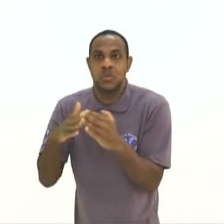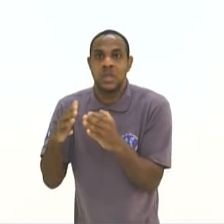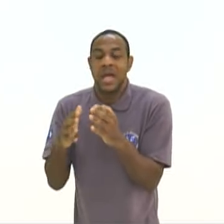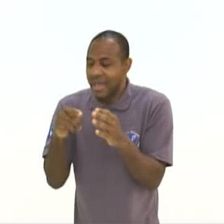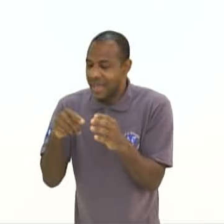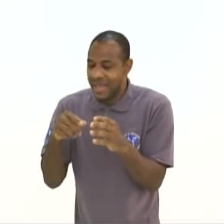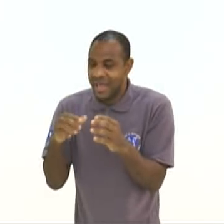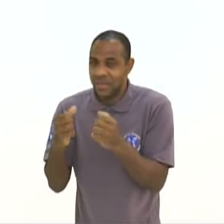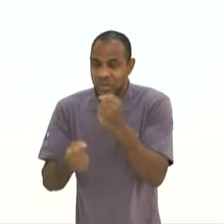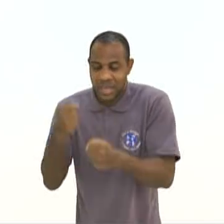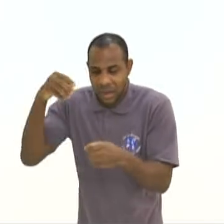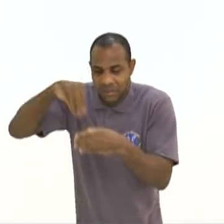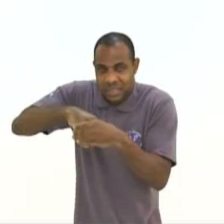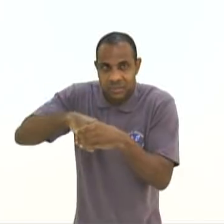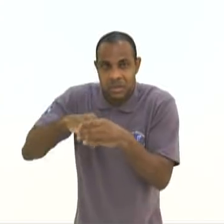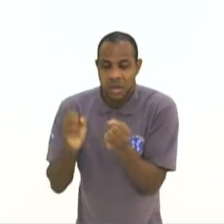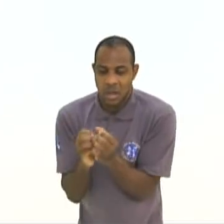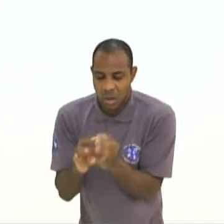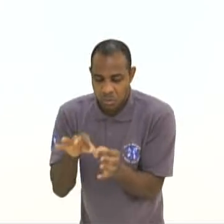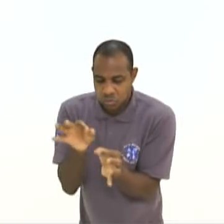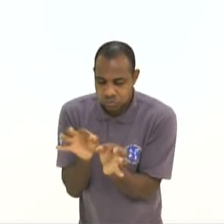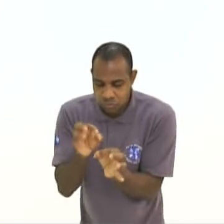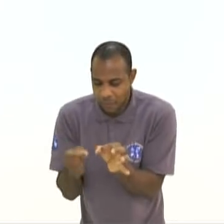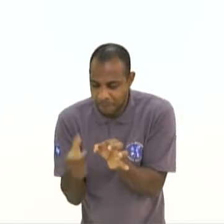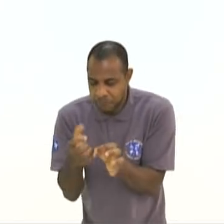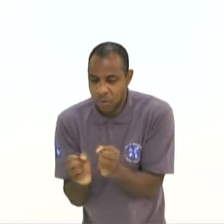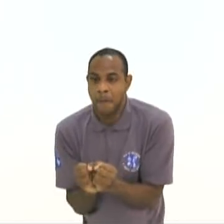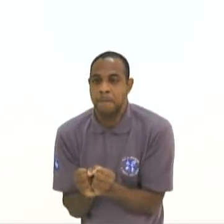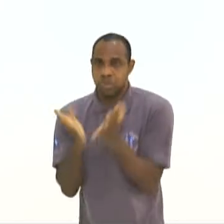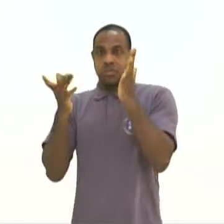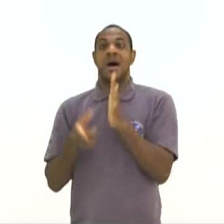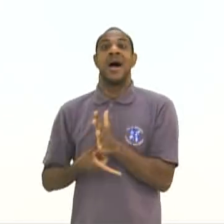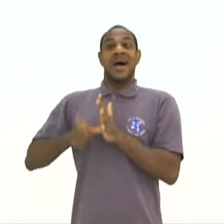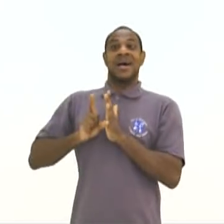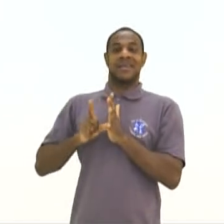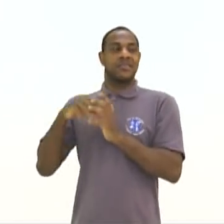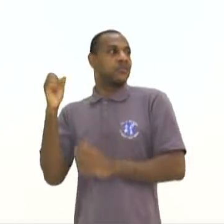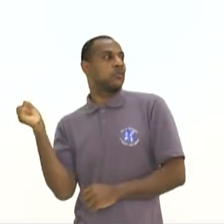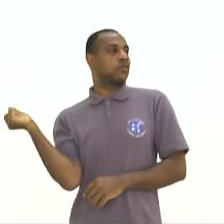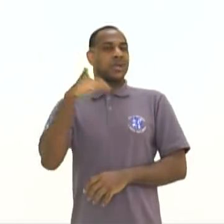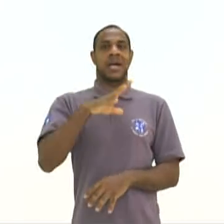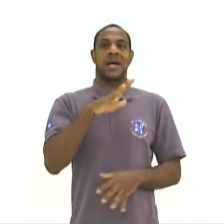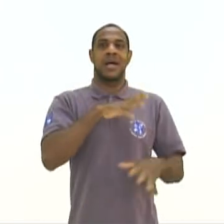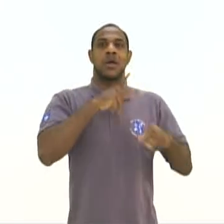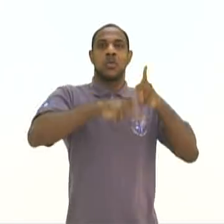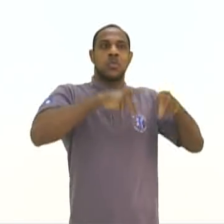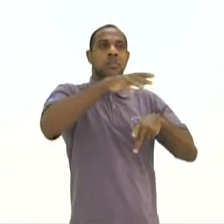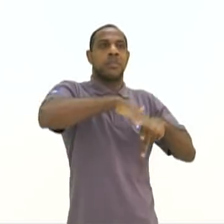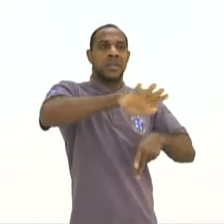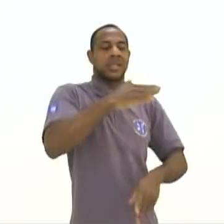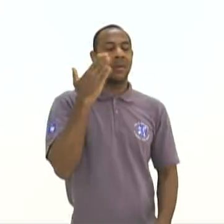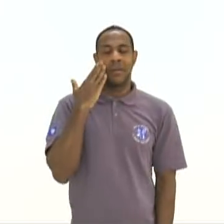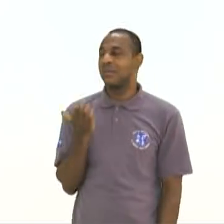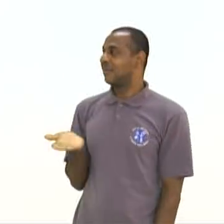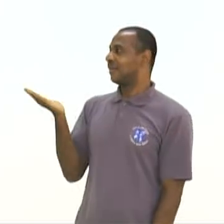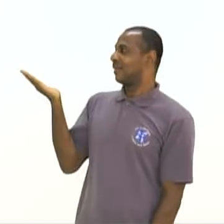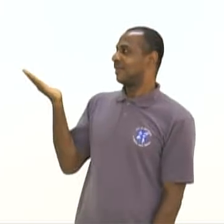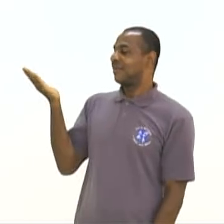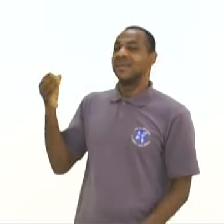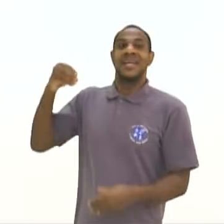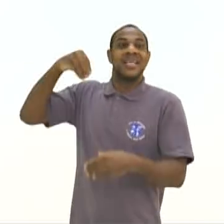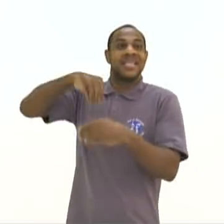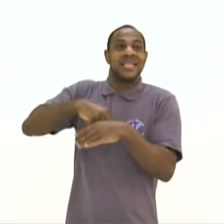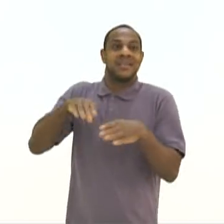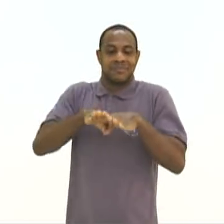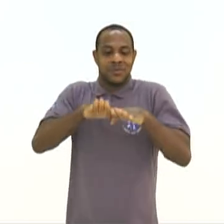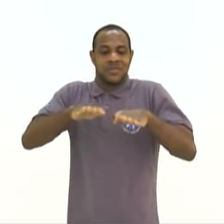dentro do carro. Do seu lado direito, você tem a foto de como o carro em que os agentes estavam ficou. Então ela explodiu no